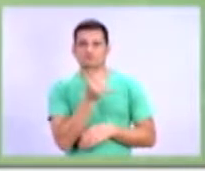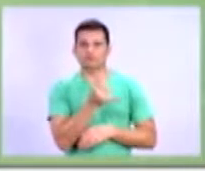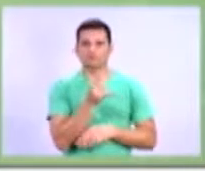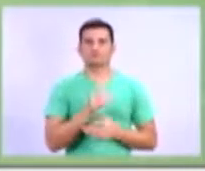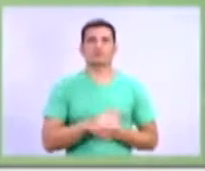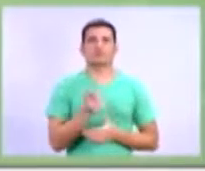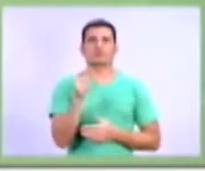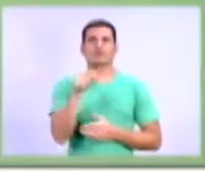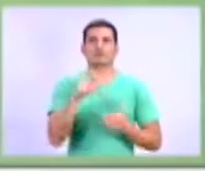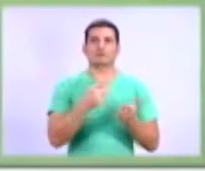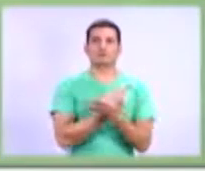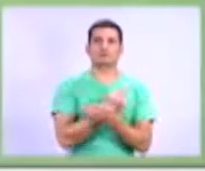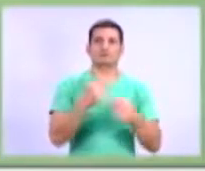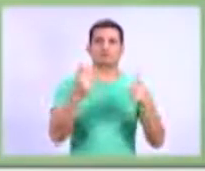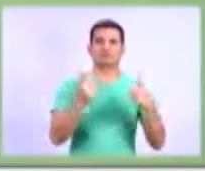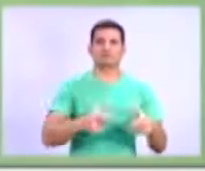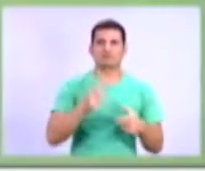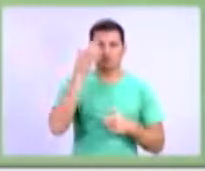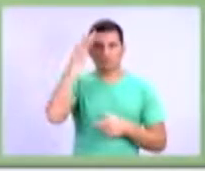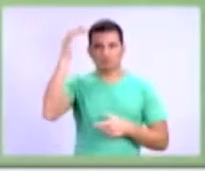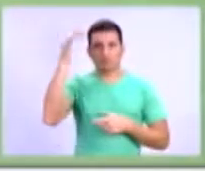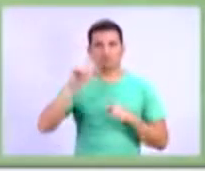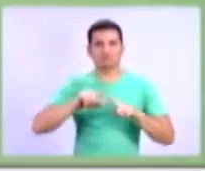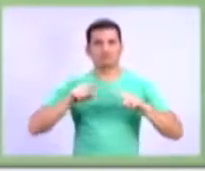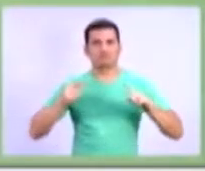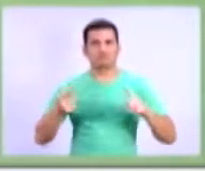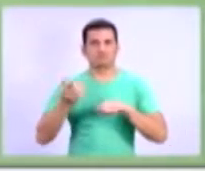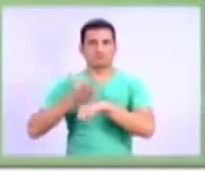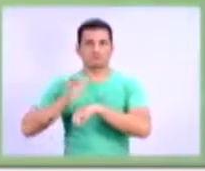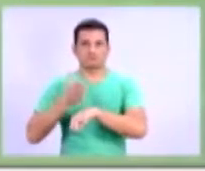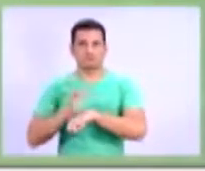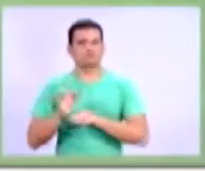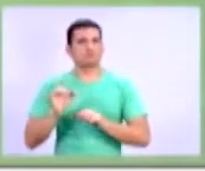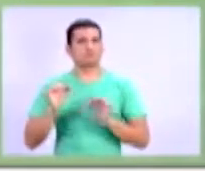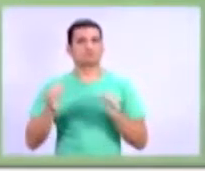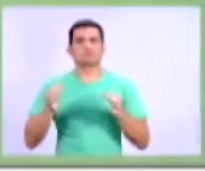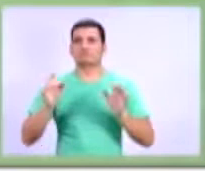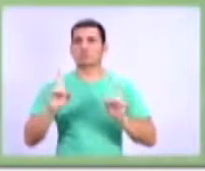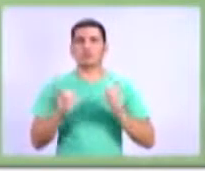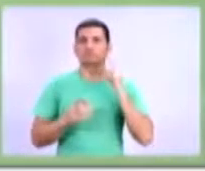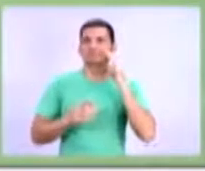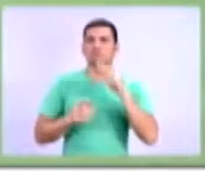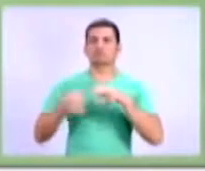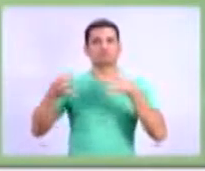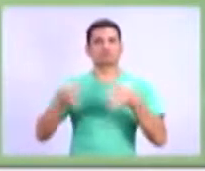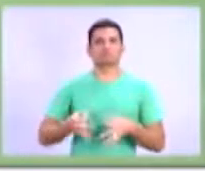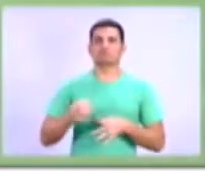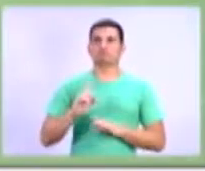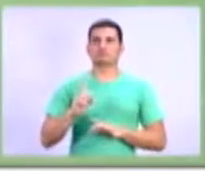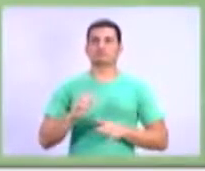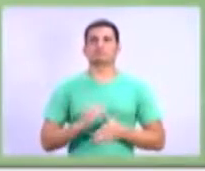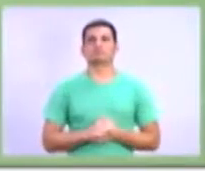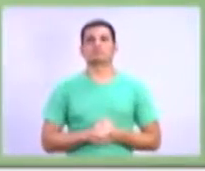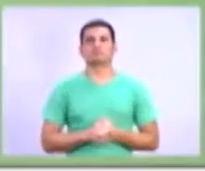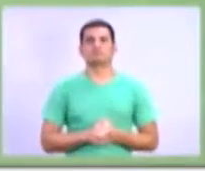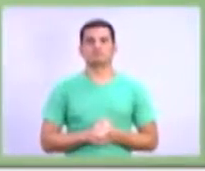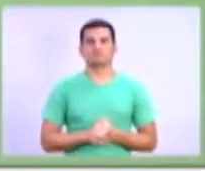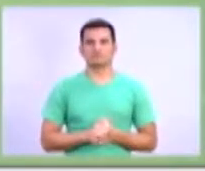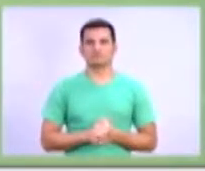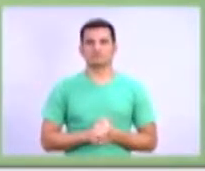acontece onde? Na teoria, mas na prática não é isso que nós vemos. Então, quais são